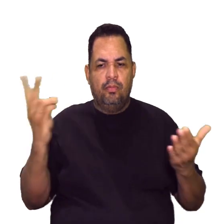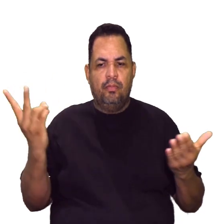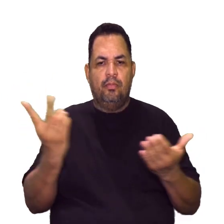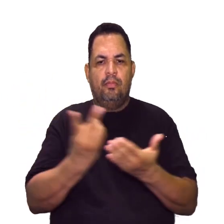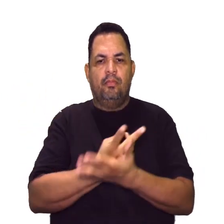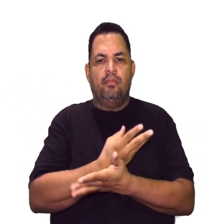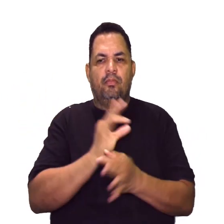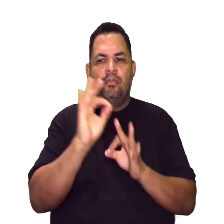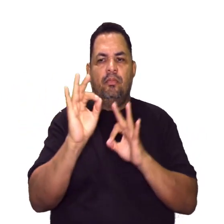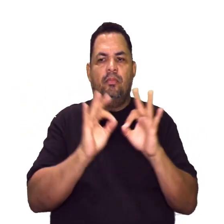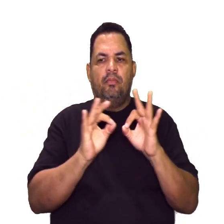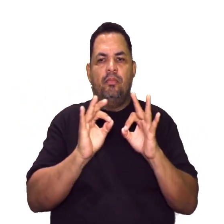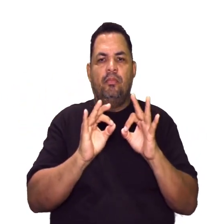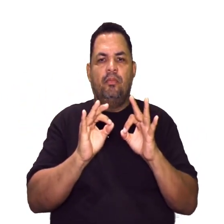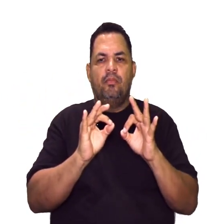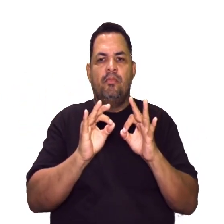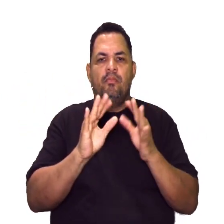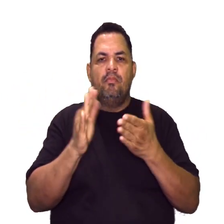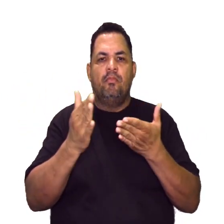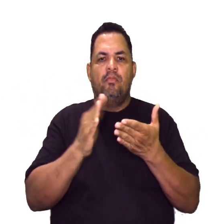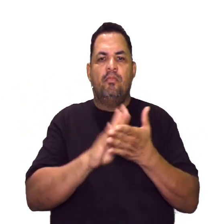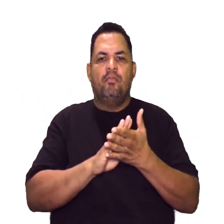acontece, ok?